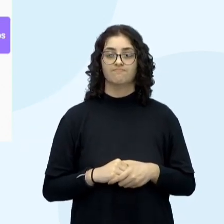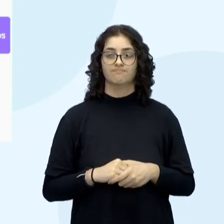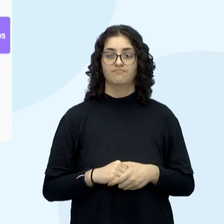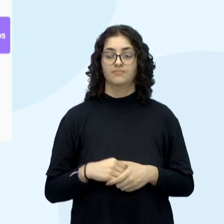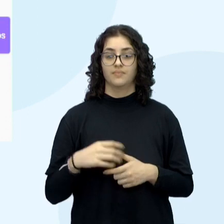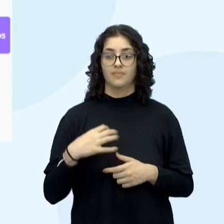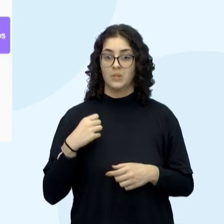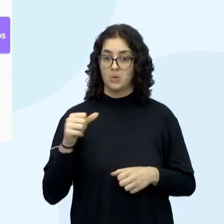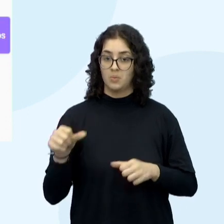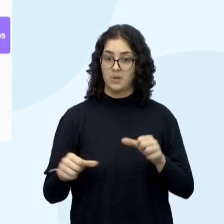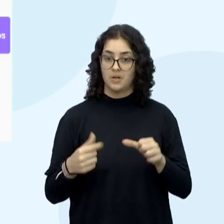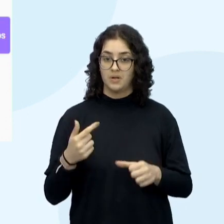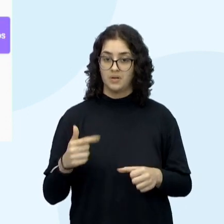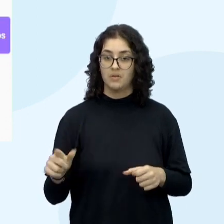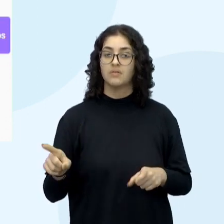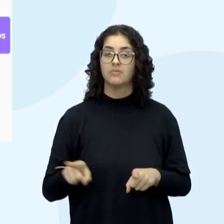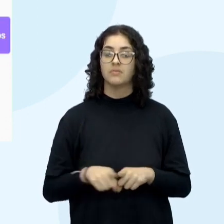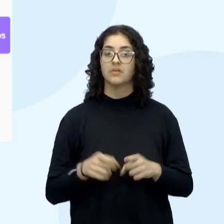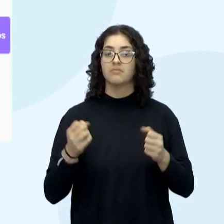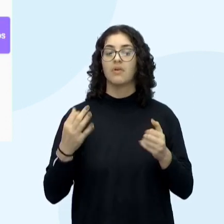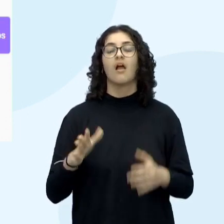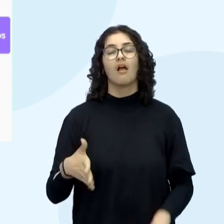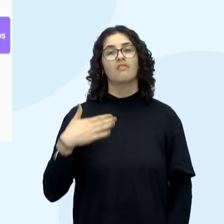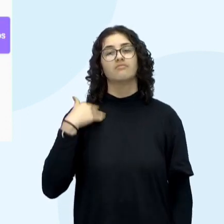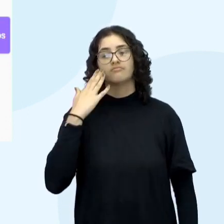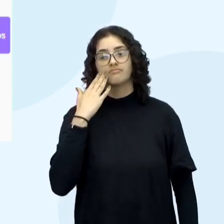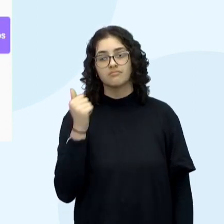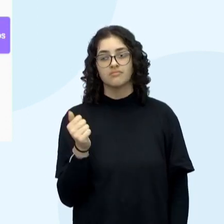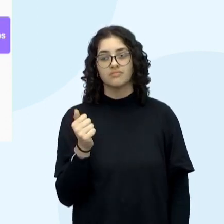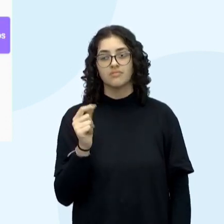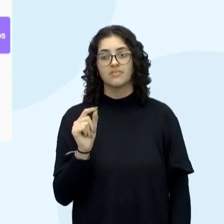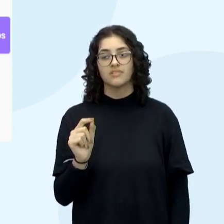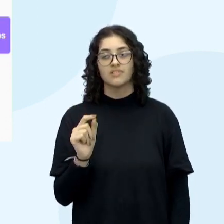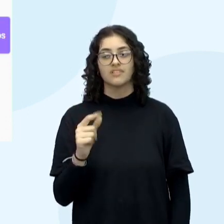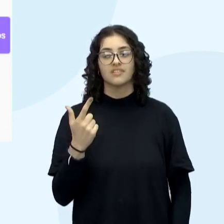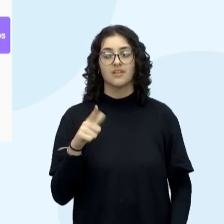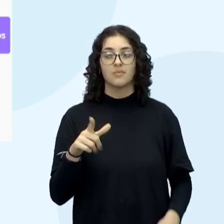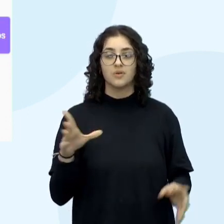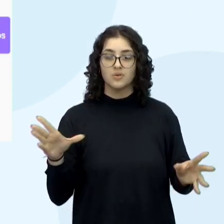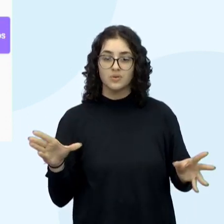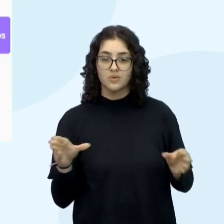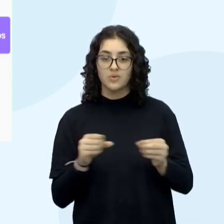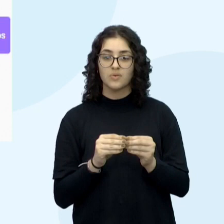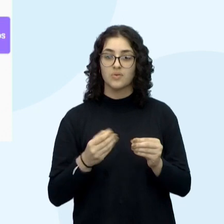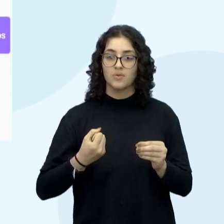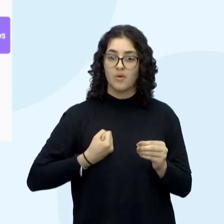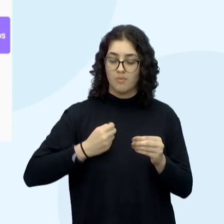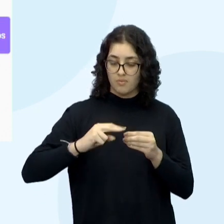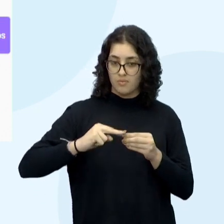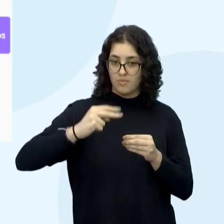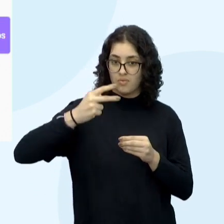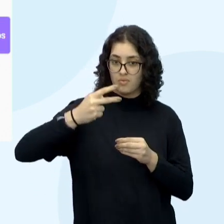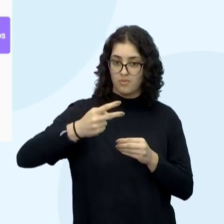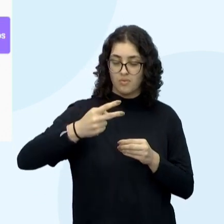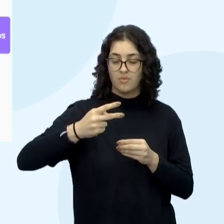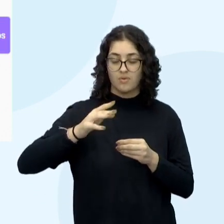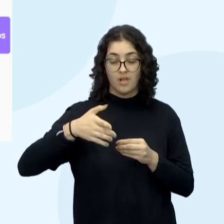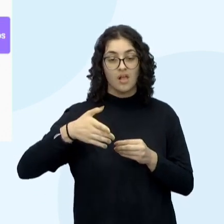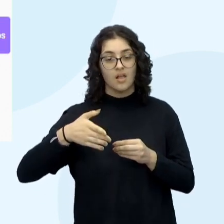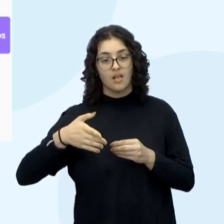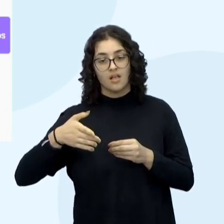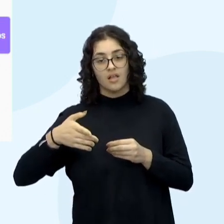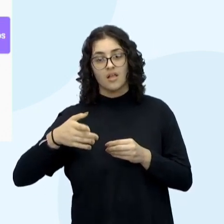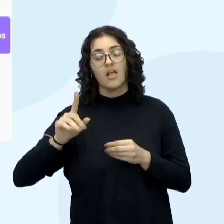vai mudar a fantasia de novo e vai falar, já sei. E aí ela vai pôr junte o dobro do número. Então a gente vai falar, o dobro do